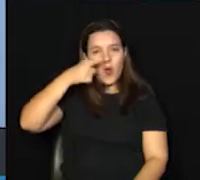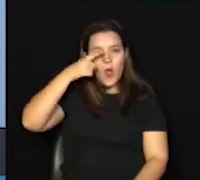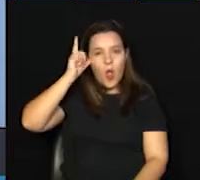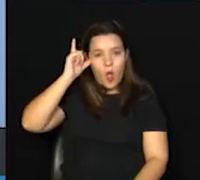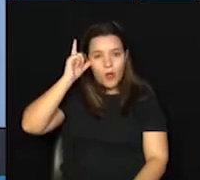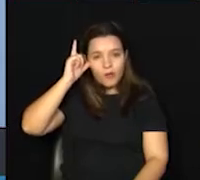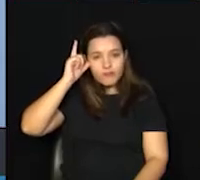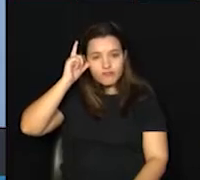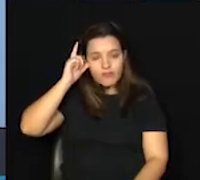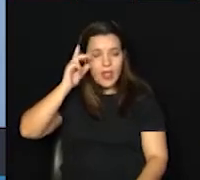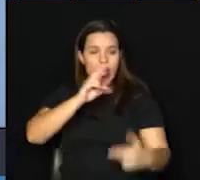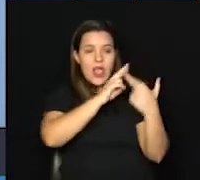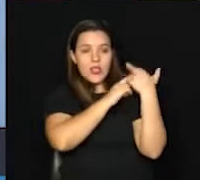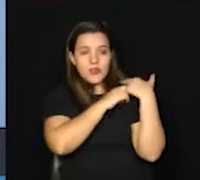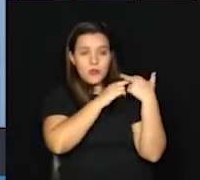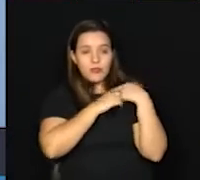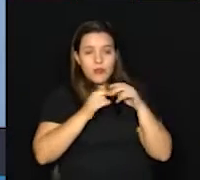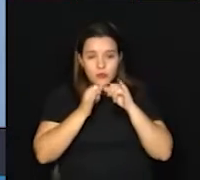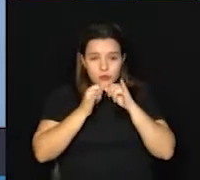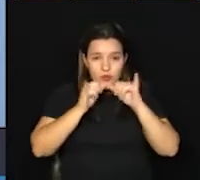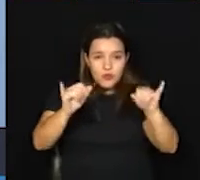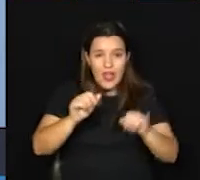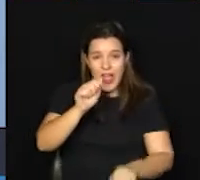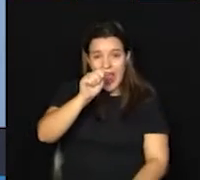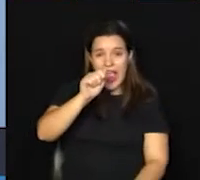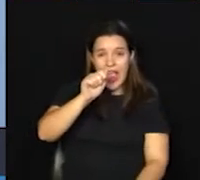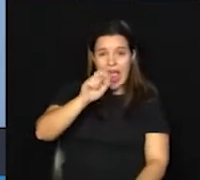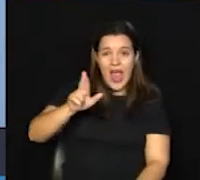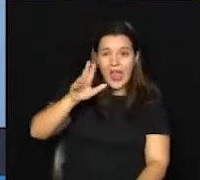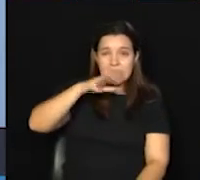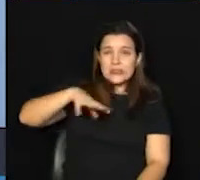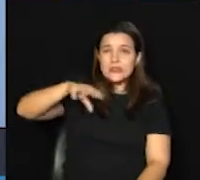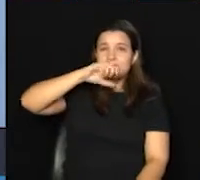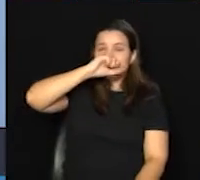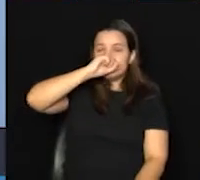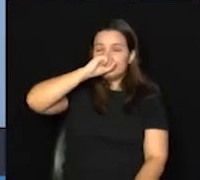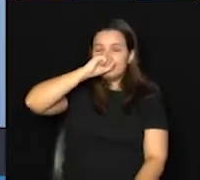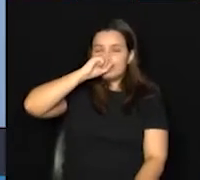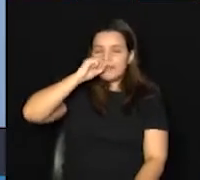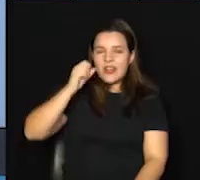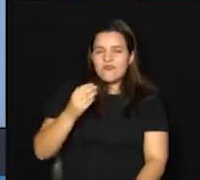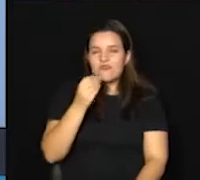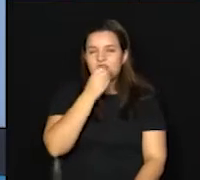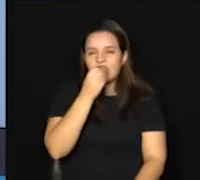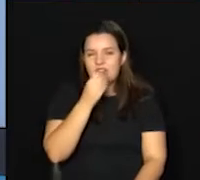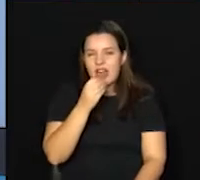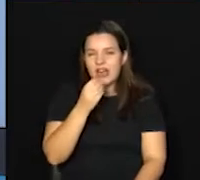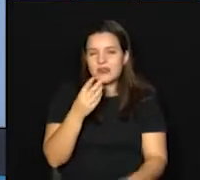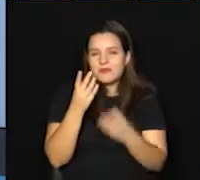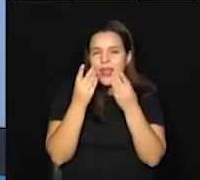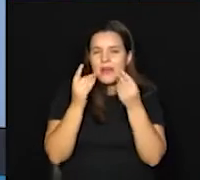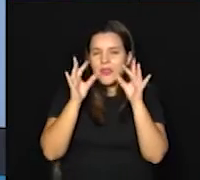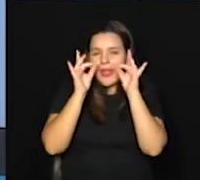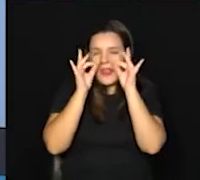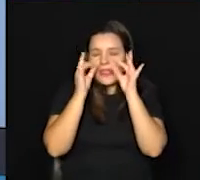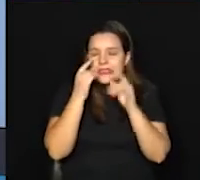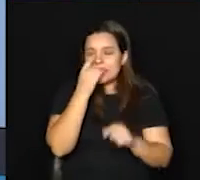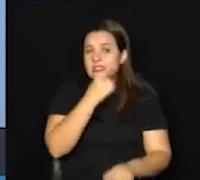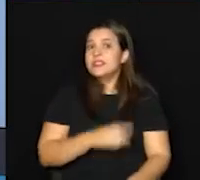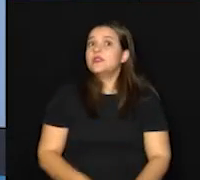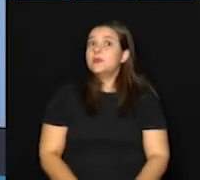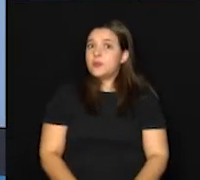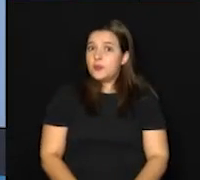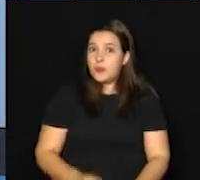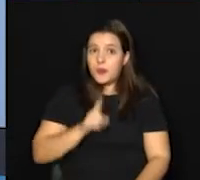alerta por causa da baixa umidade do ar em função desse calor e da estiagem. Ela atingiu um índice